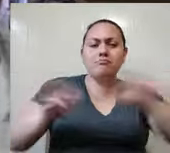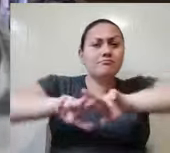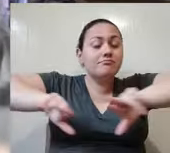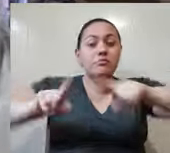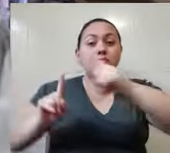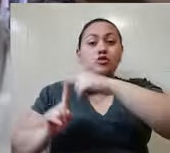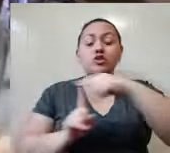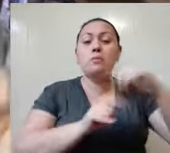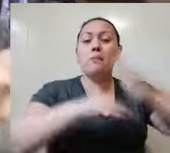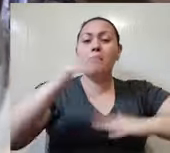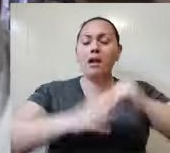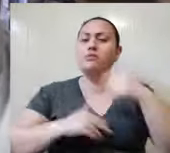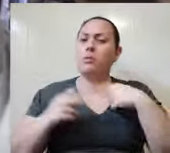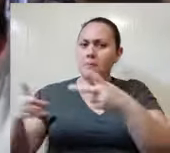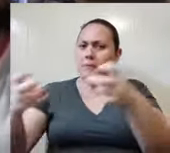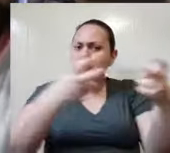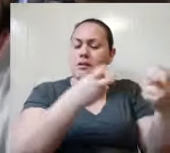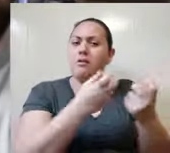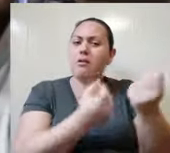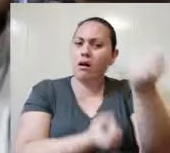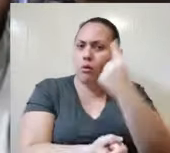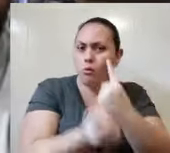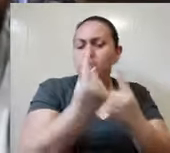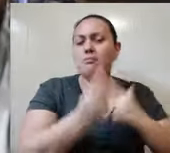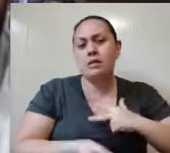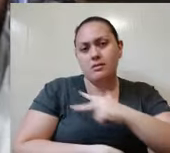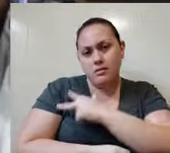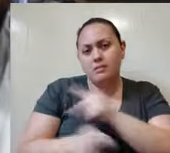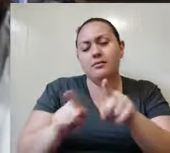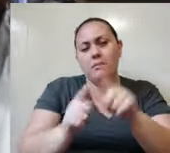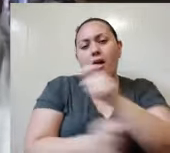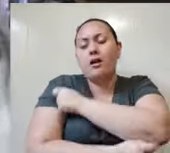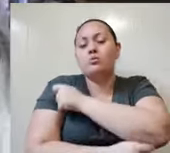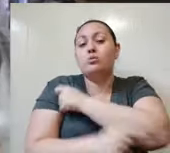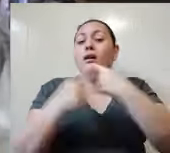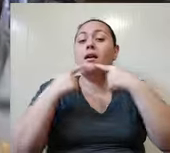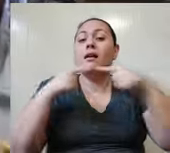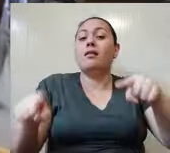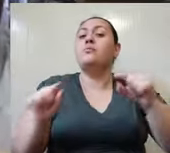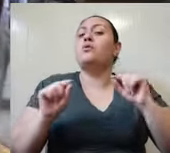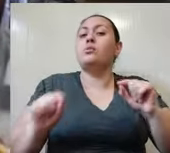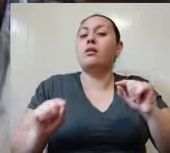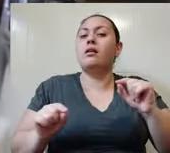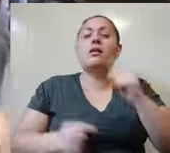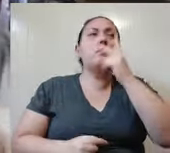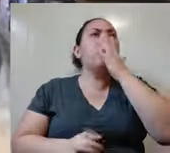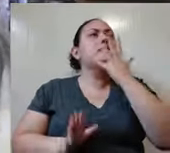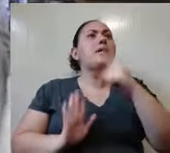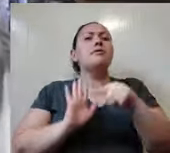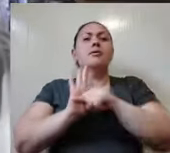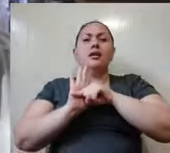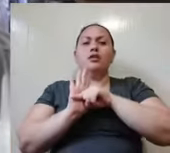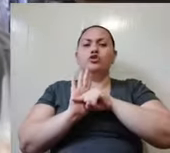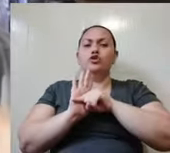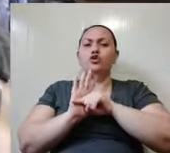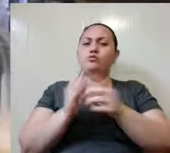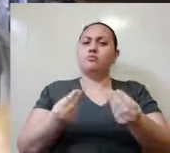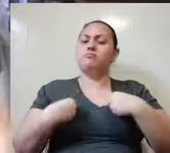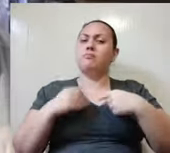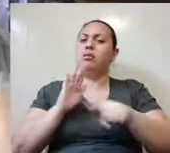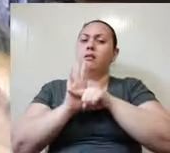quanto alguns pacientes e alguns alunos têm reclamado de uma sensação negativa relacionada a isso,